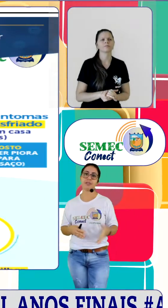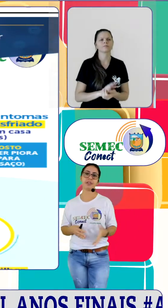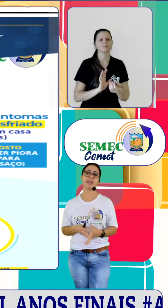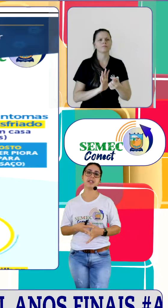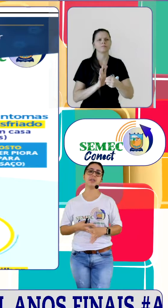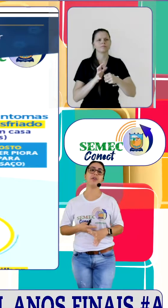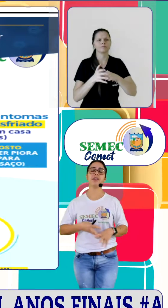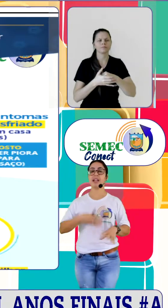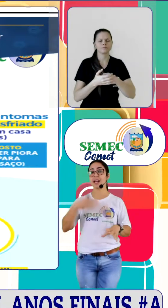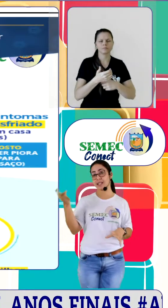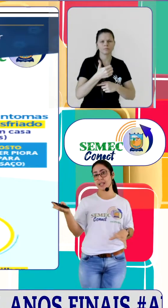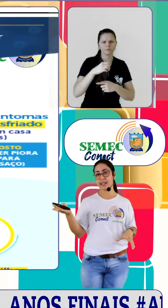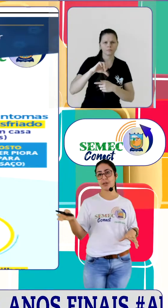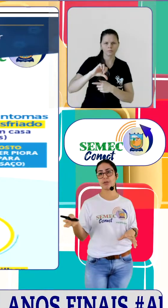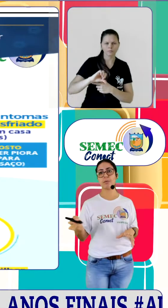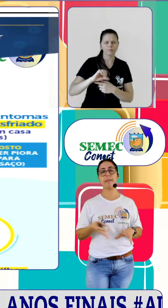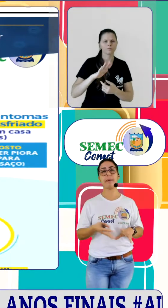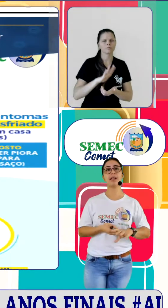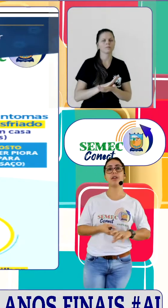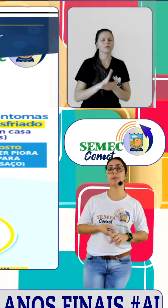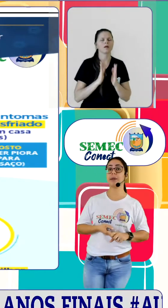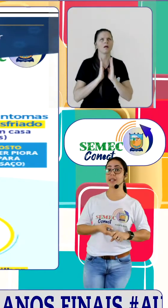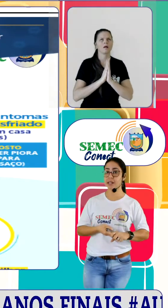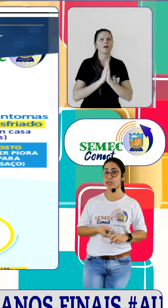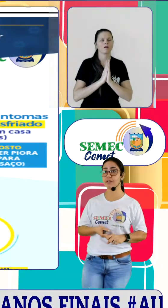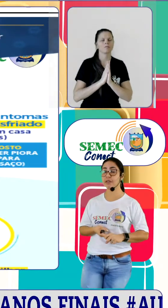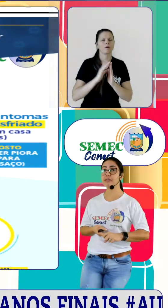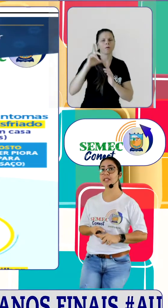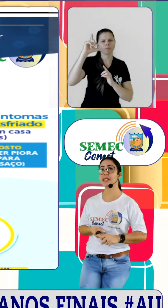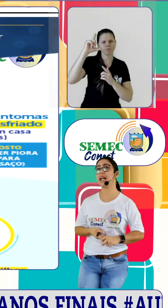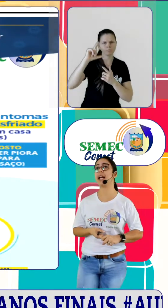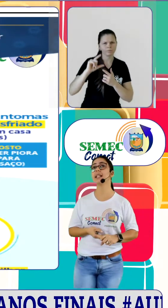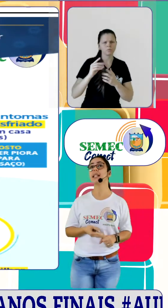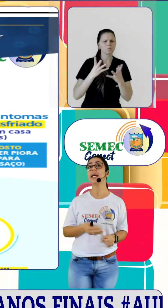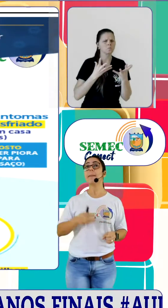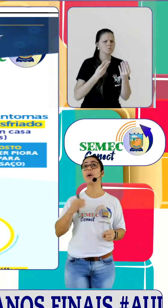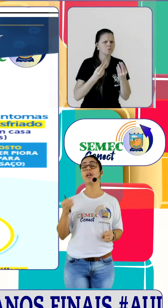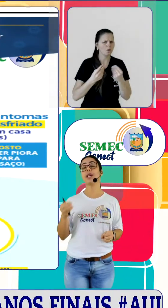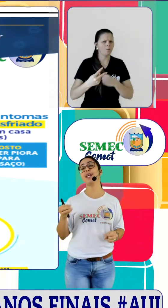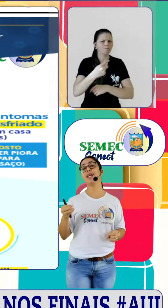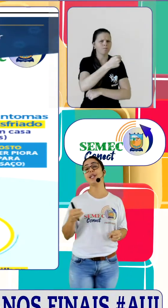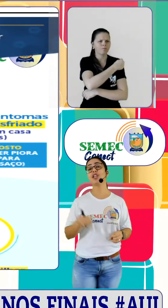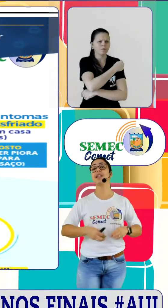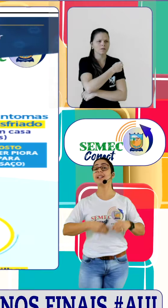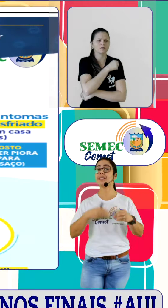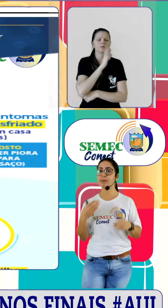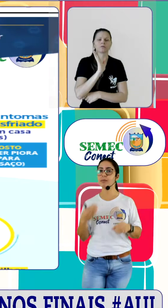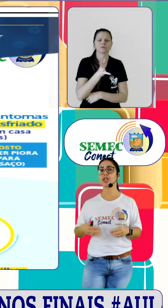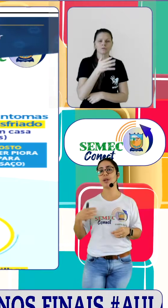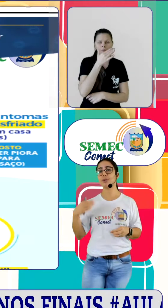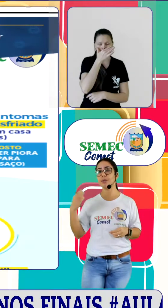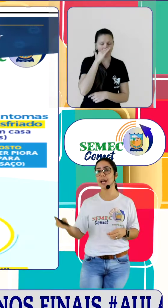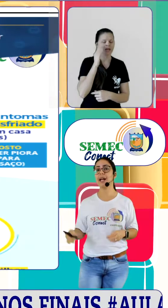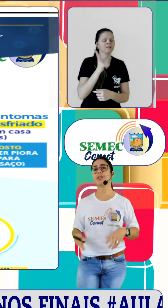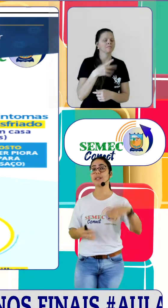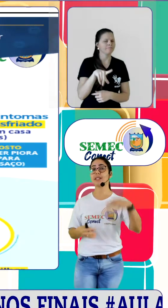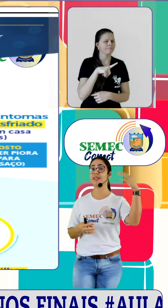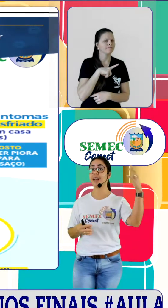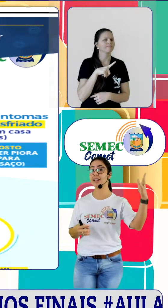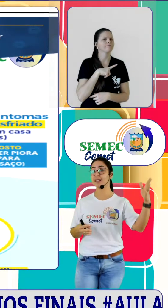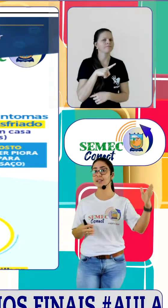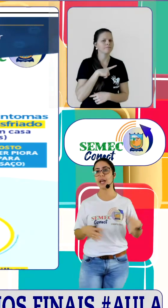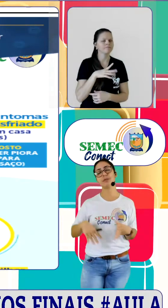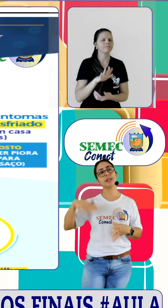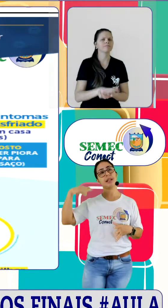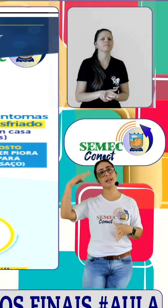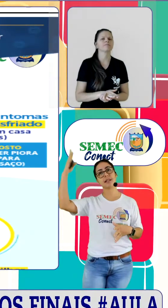de Covid-19, né, graças a Deus, boa parte da nossa população já foi vacinada, porém, nós ainda temos que ter o cuidado com essa